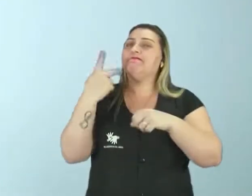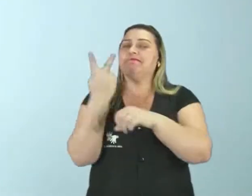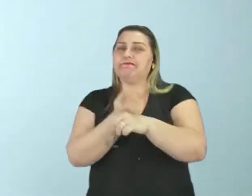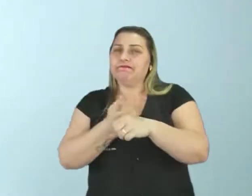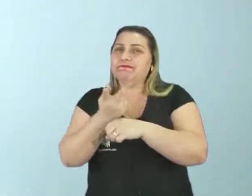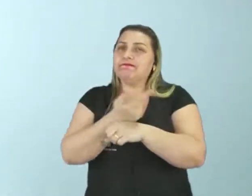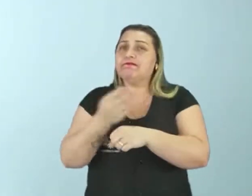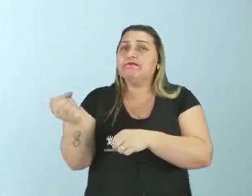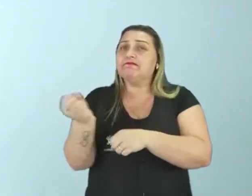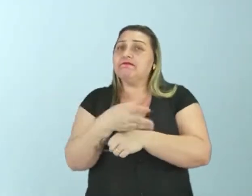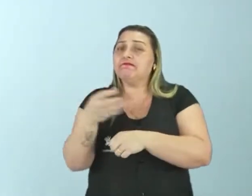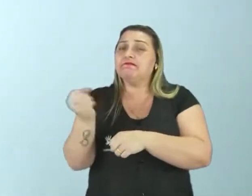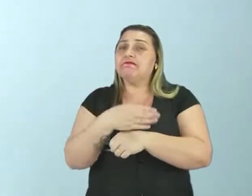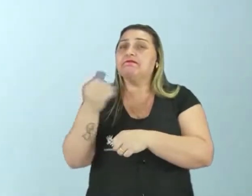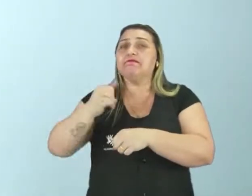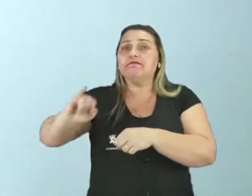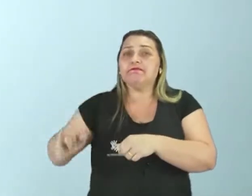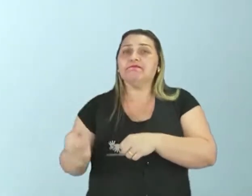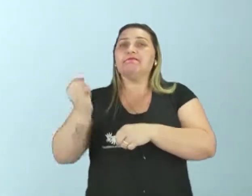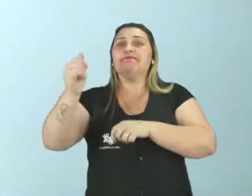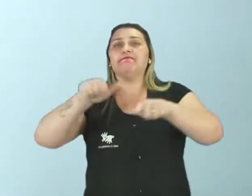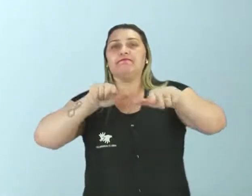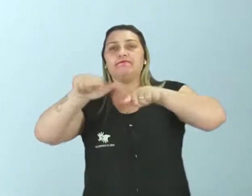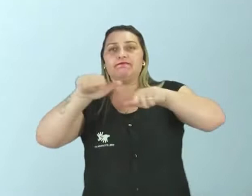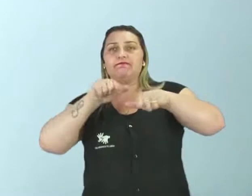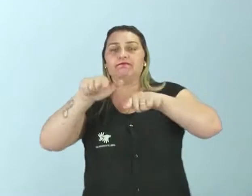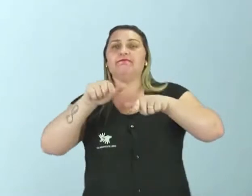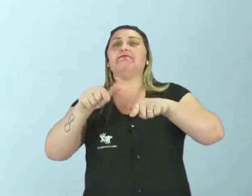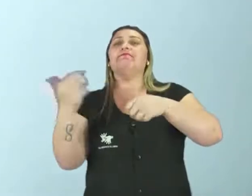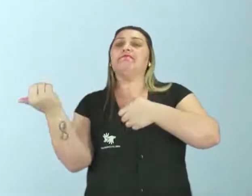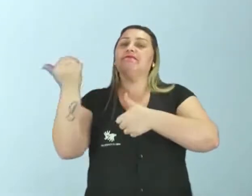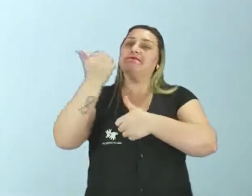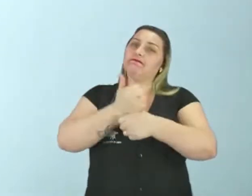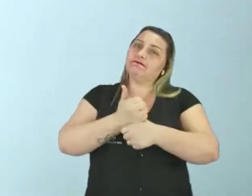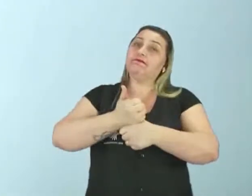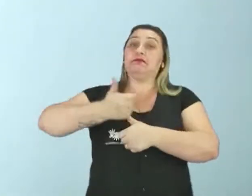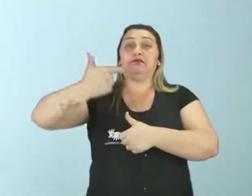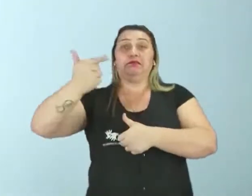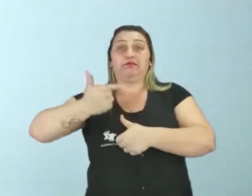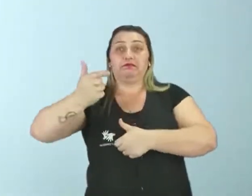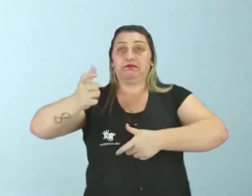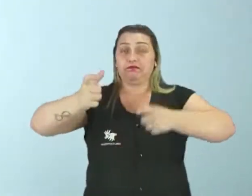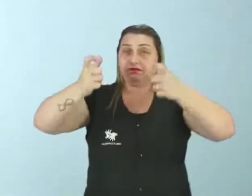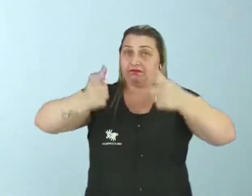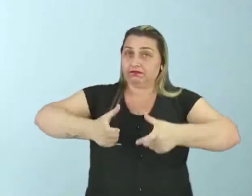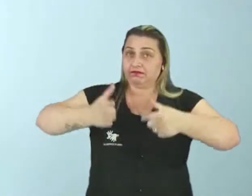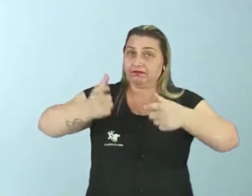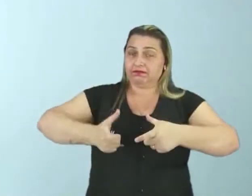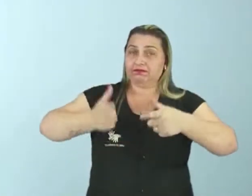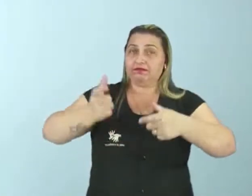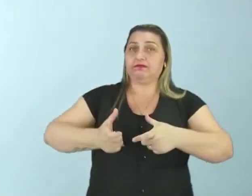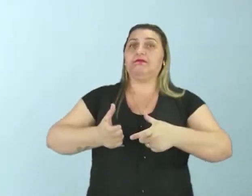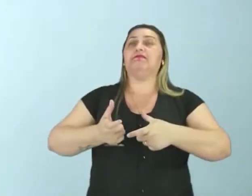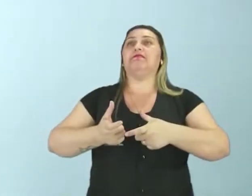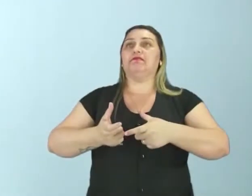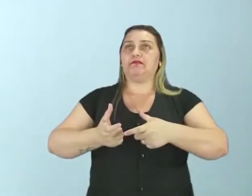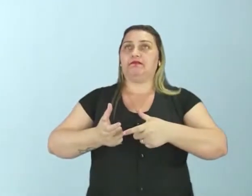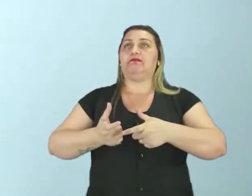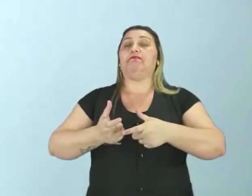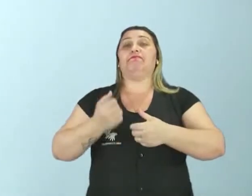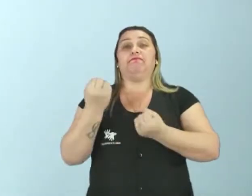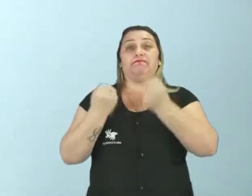buscar novas alternativas de trabalho. E aí que entra o setor secundário, que é justamente a questão